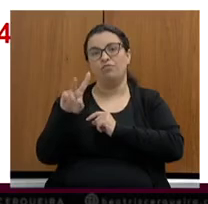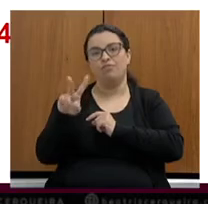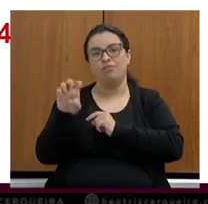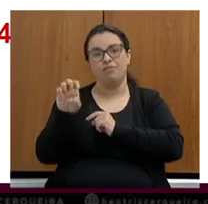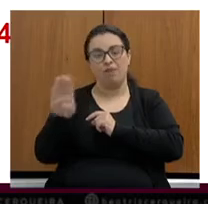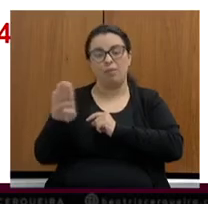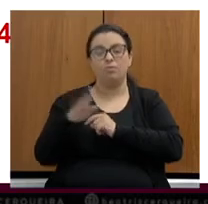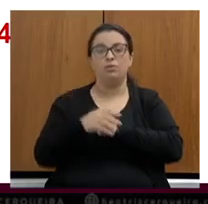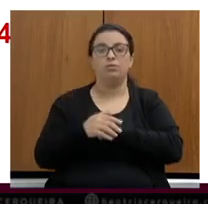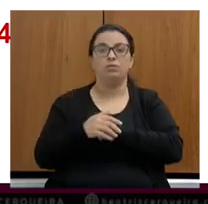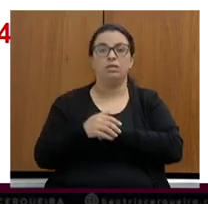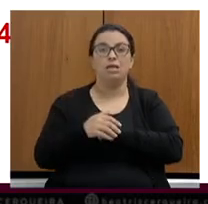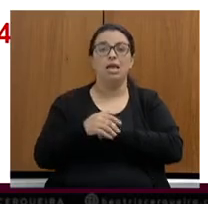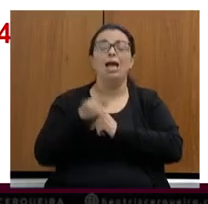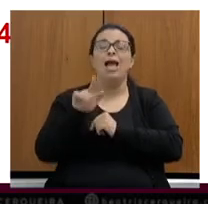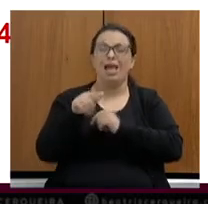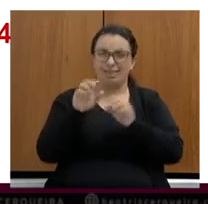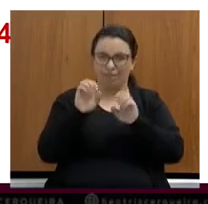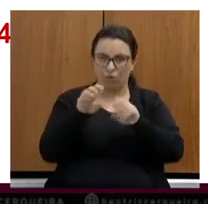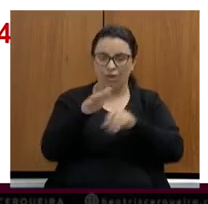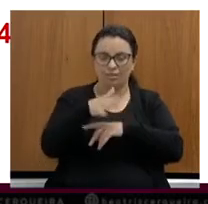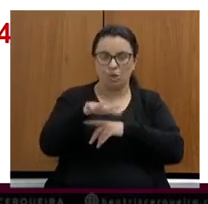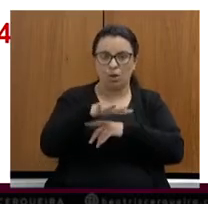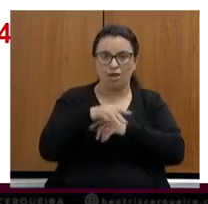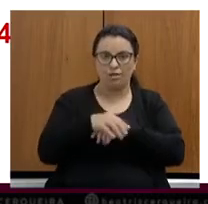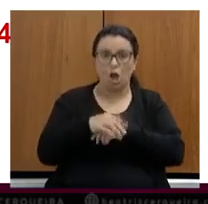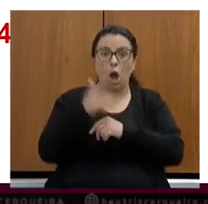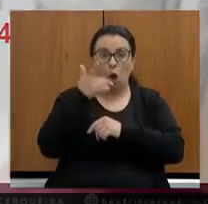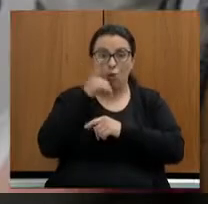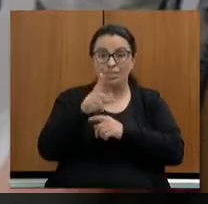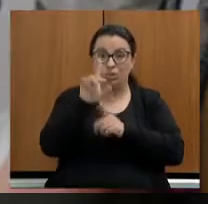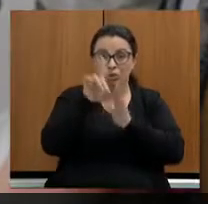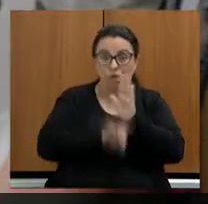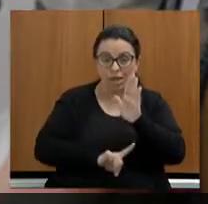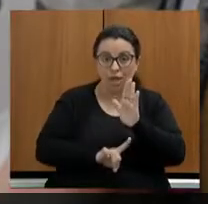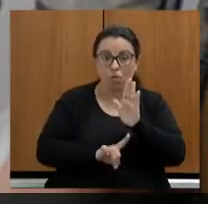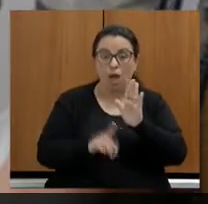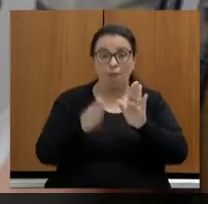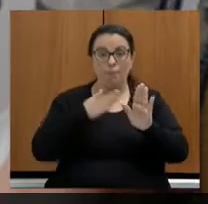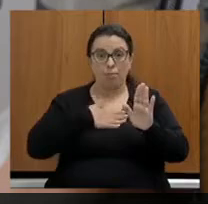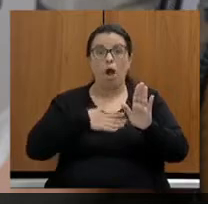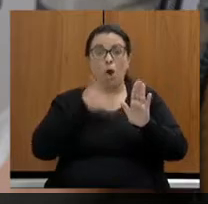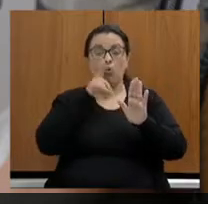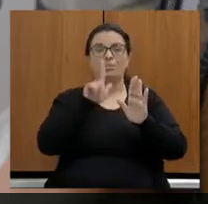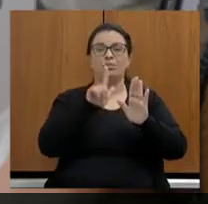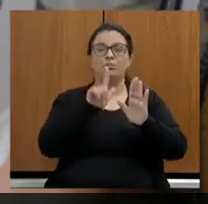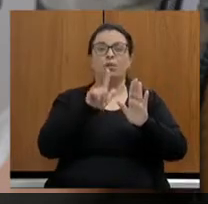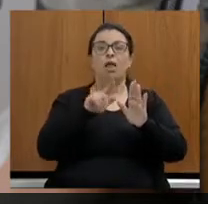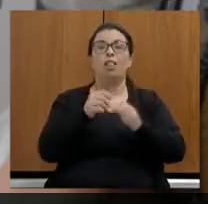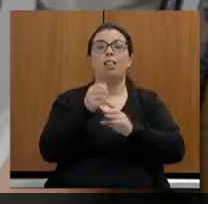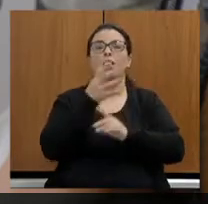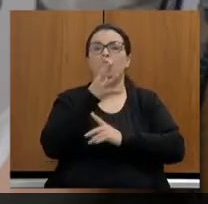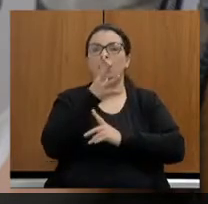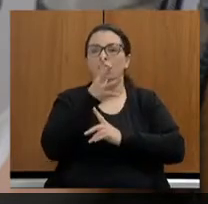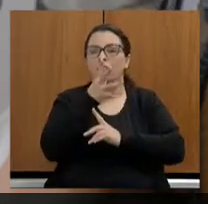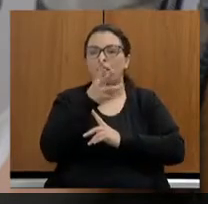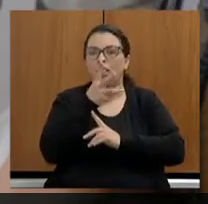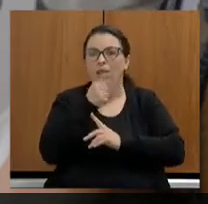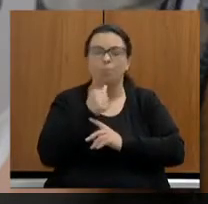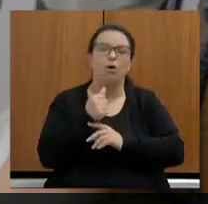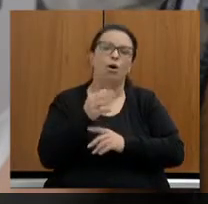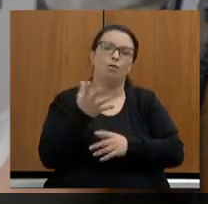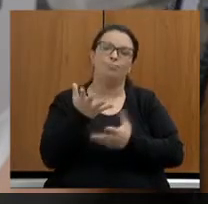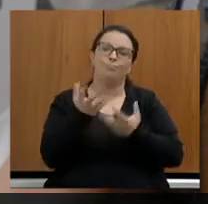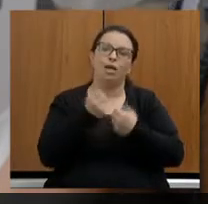direito demora uns 6 meses para receber pede que iria e quando você recebe você não recebe retroativo questão